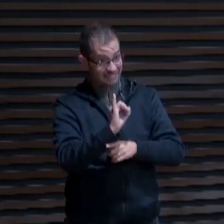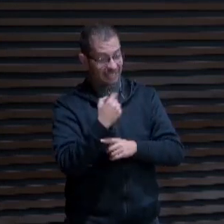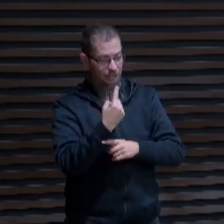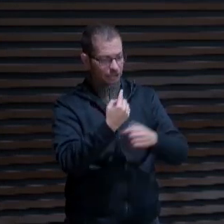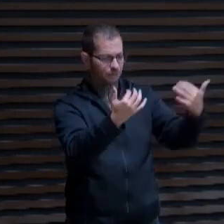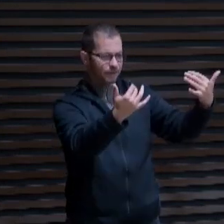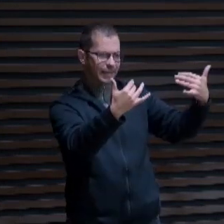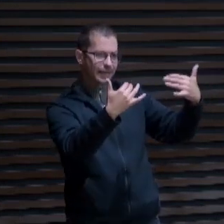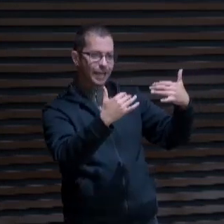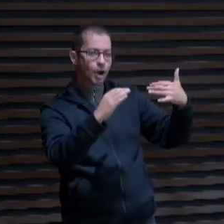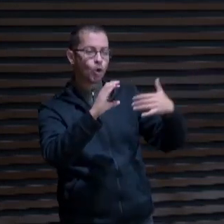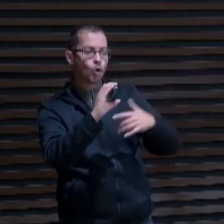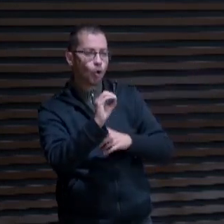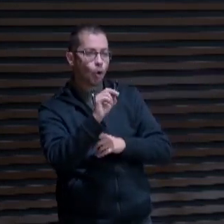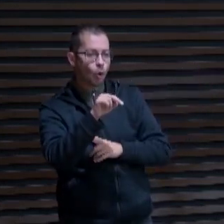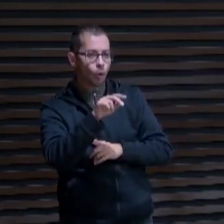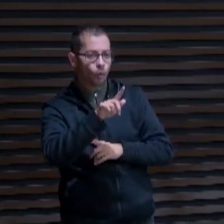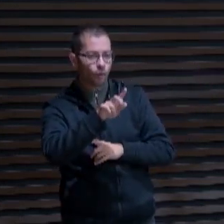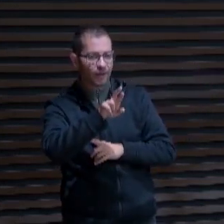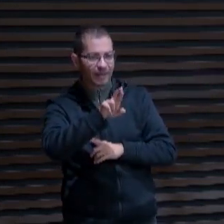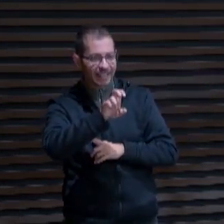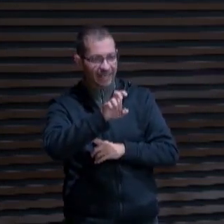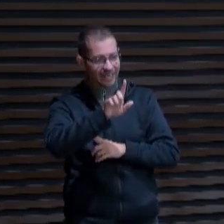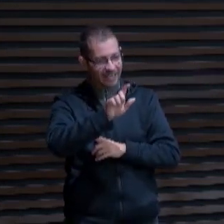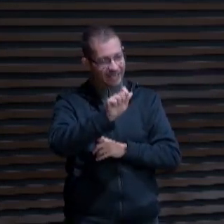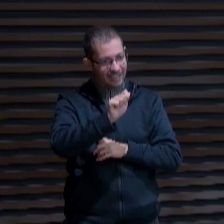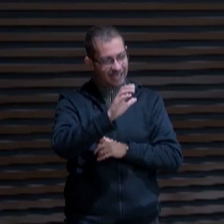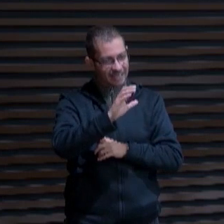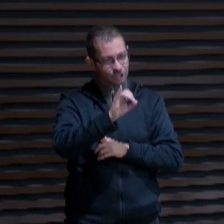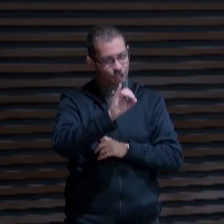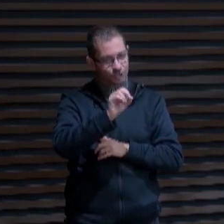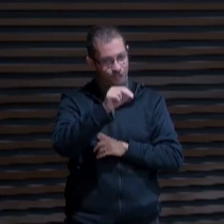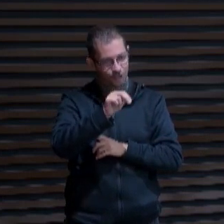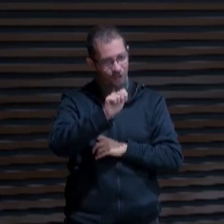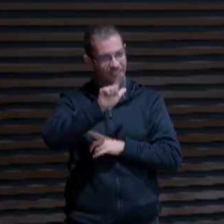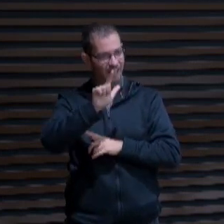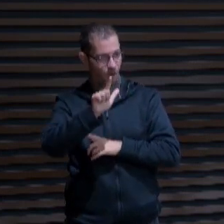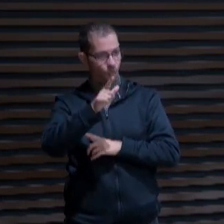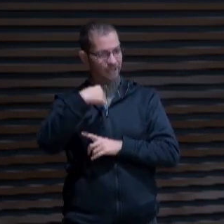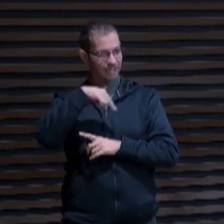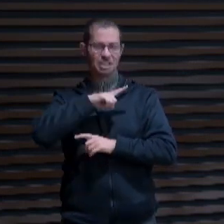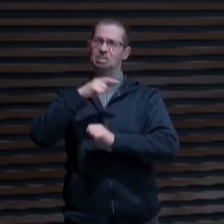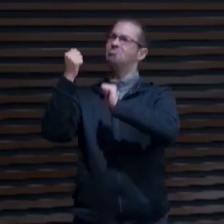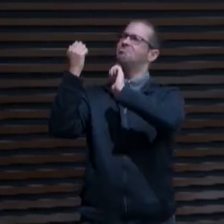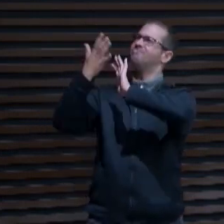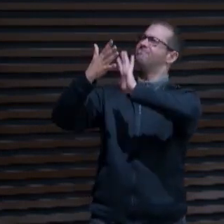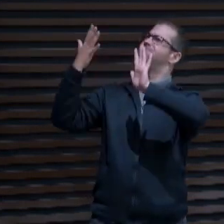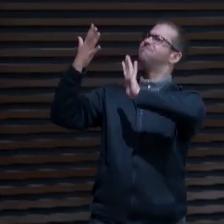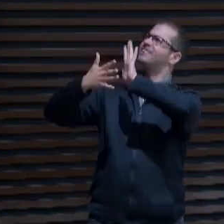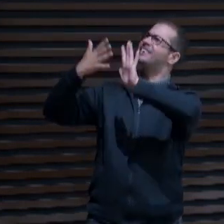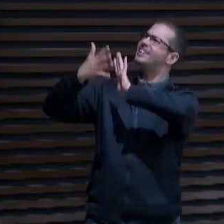culto congregacional e levantamos a voz ao Senhor, quando nós expressamos com ações de graças, louvamos